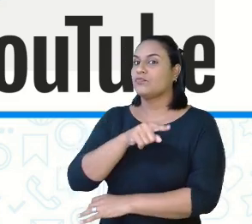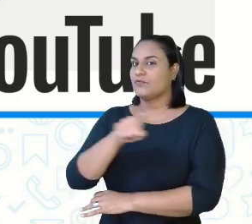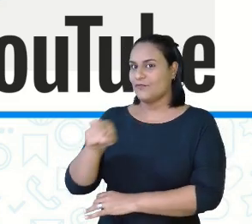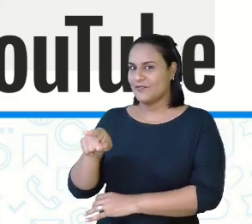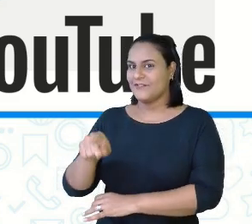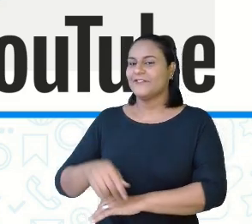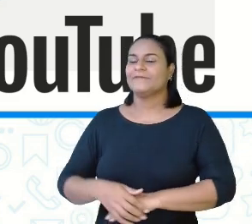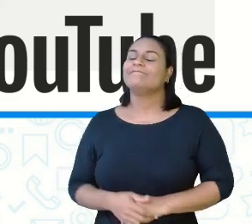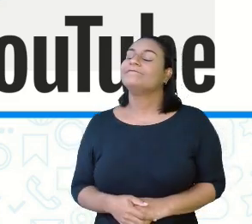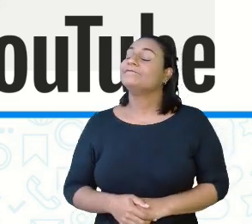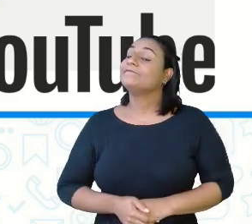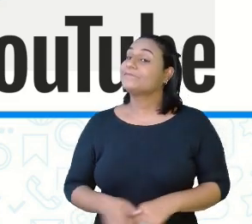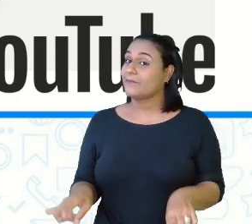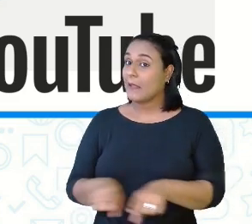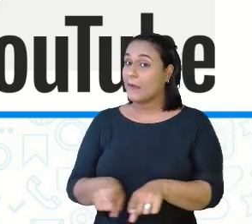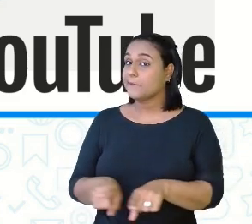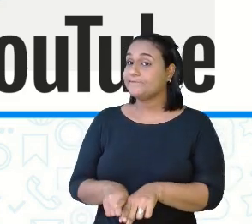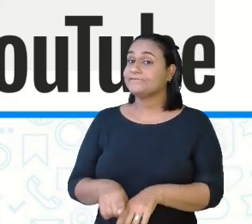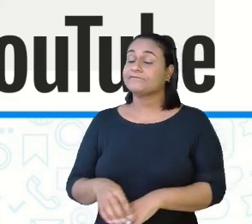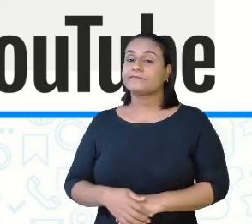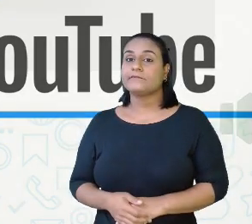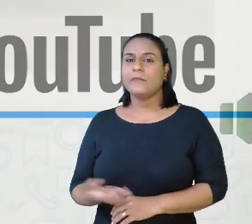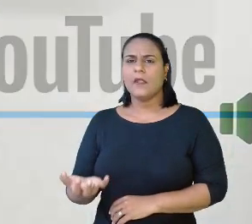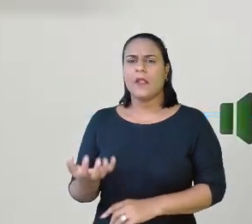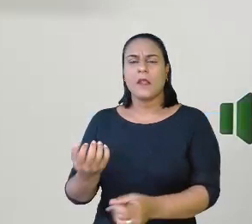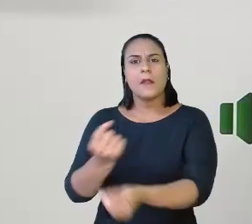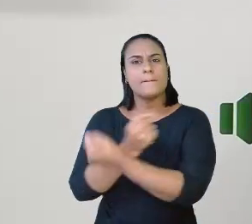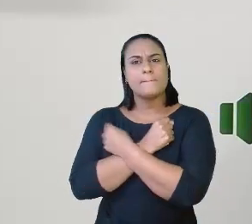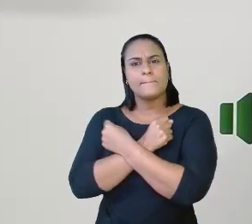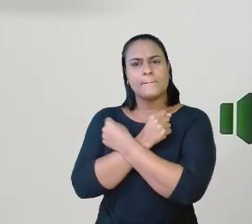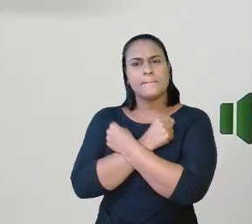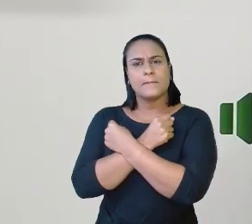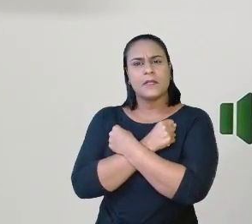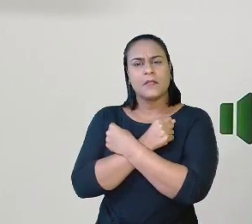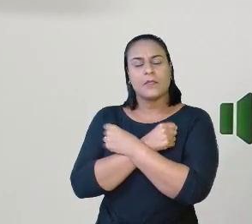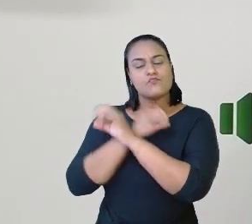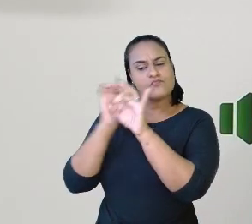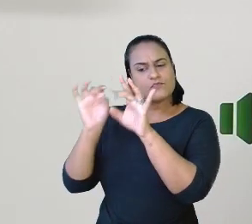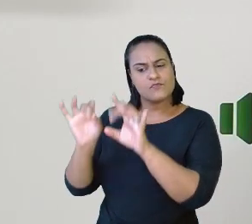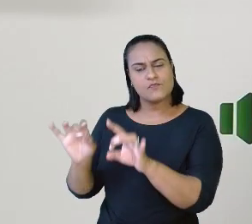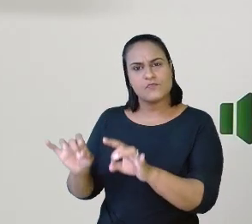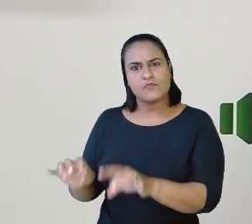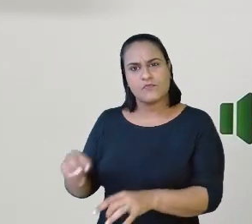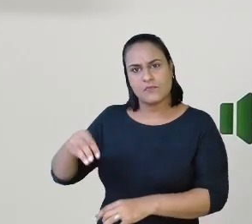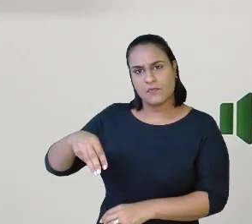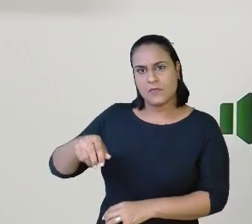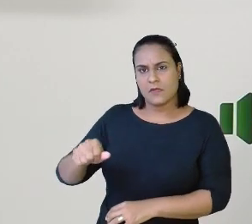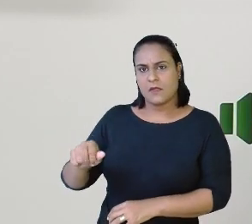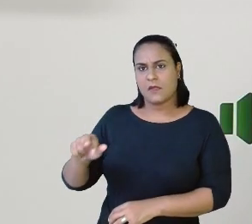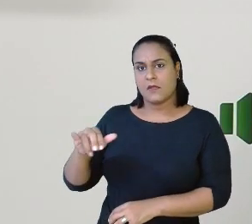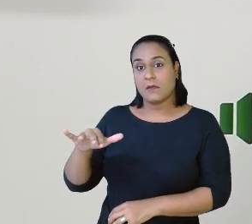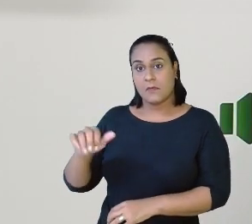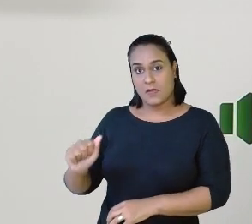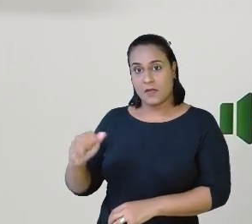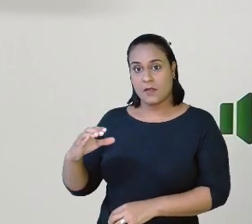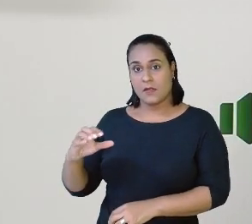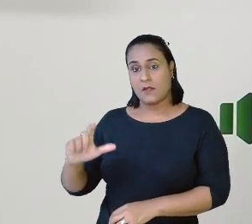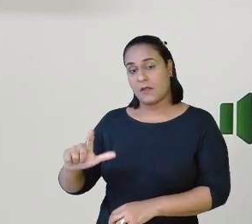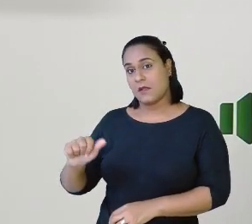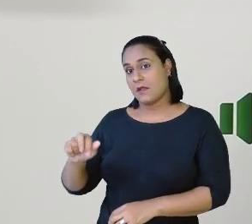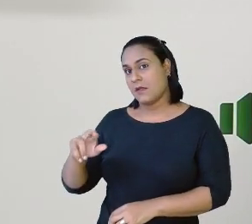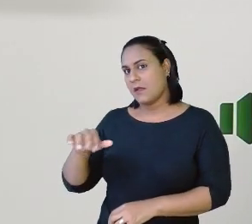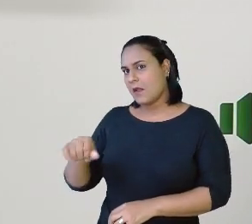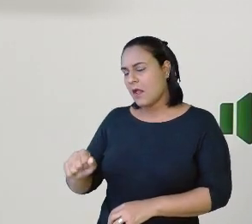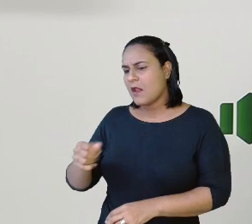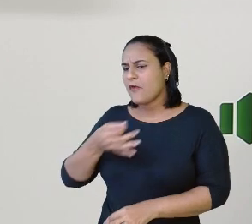lá. Inclusive, eu quero mandar um abraço especial para Maria Clara, que fez